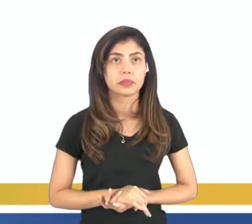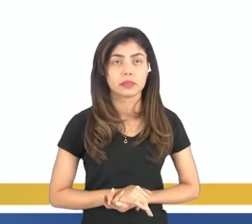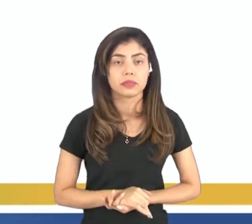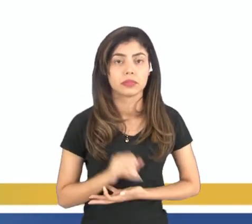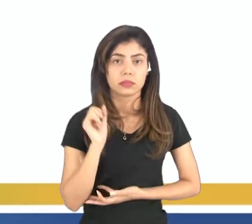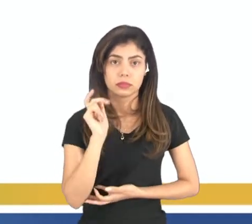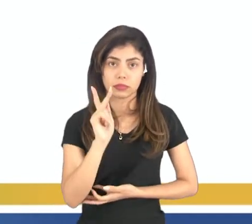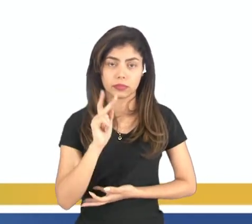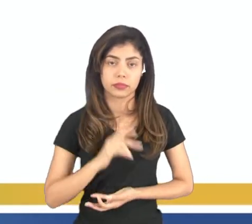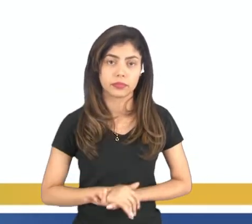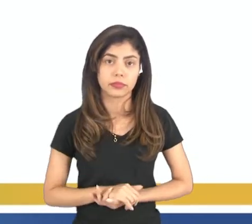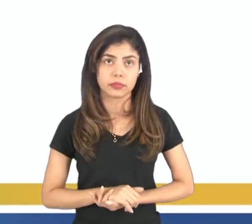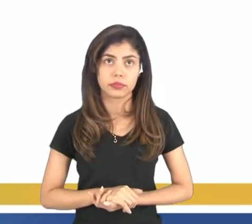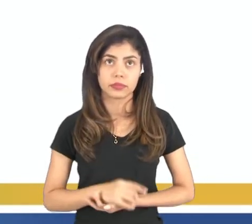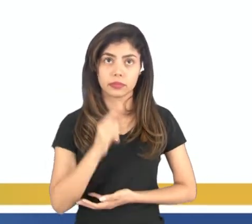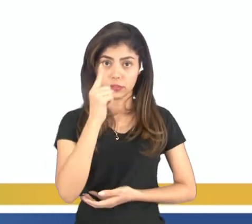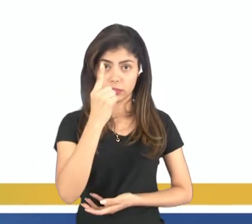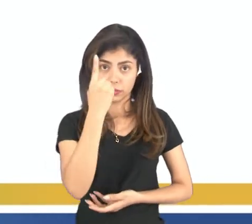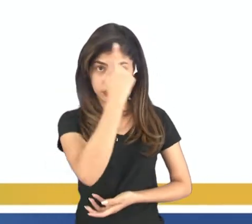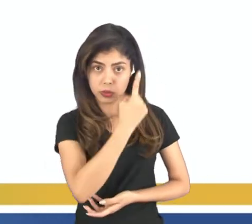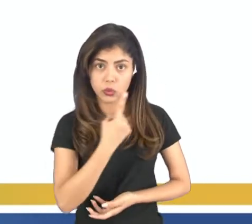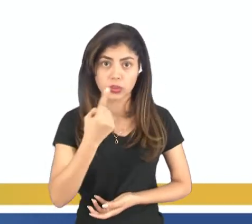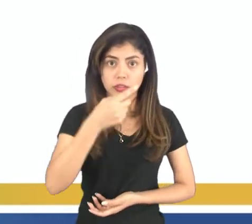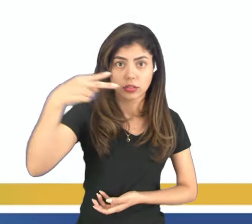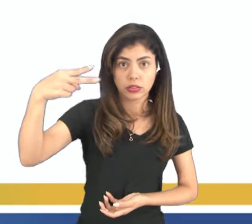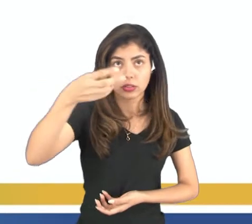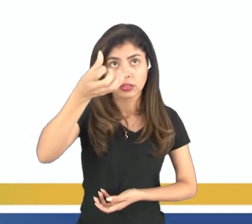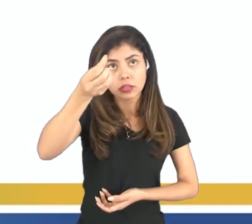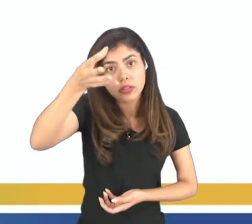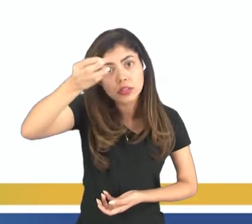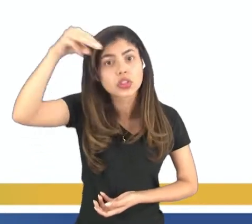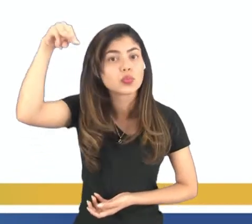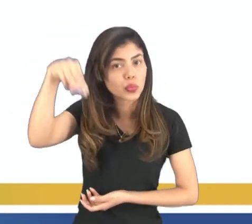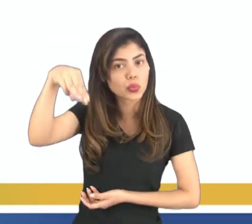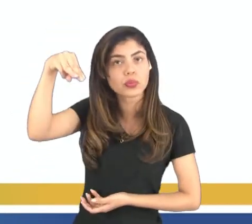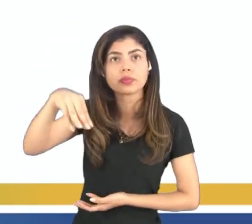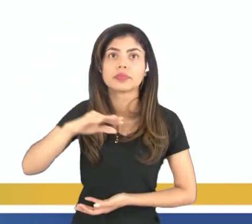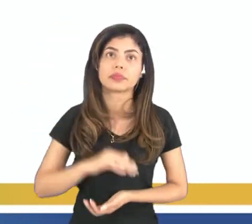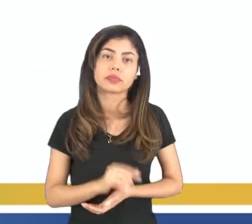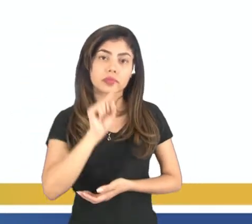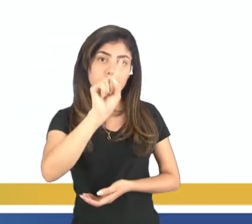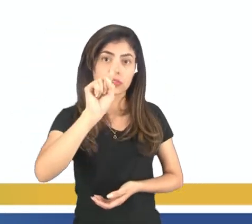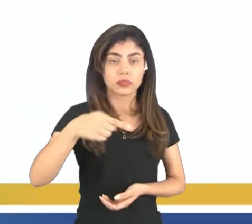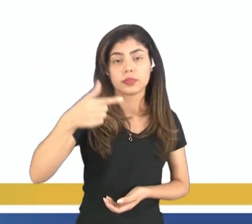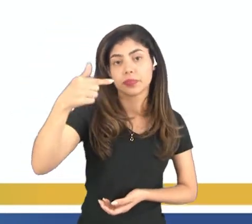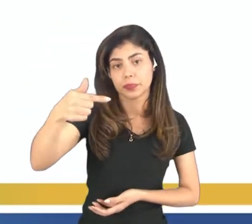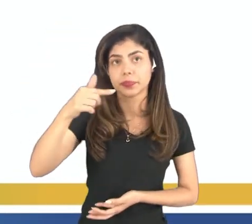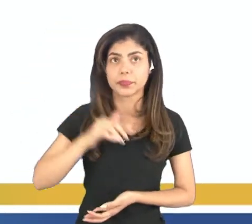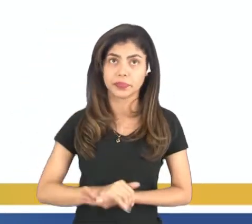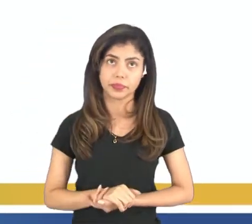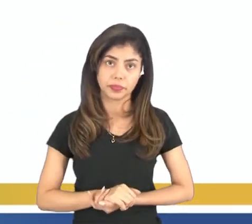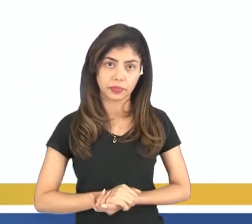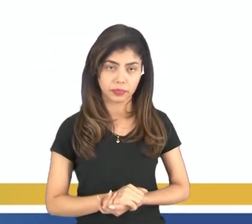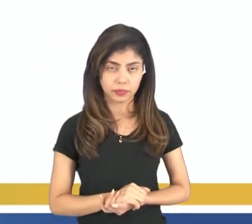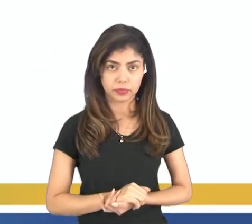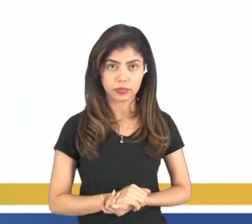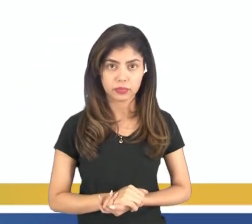ok uma hora tem exatamente 60 minutos então nós vamos fazer o quê 1,7